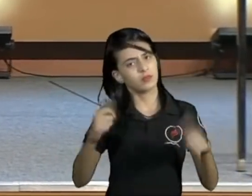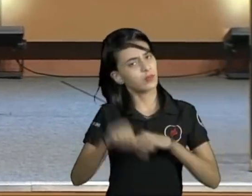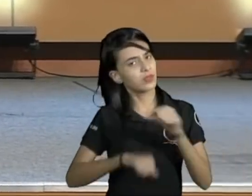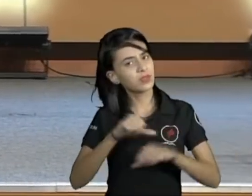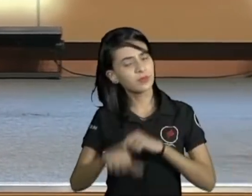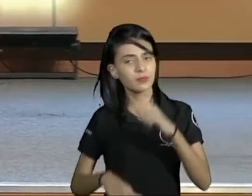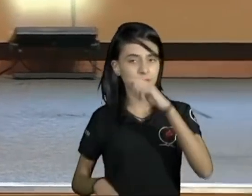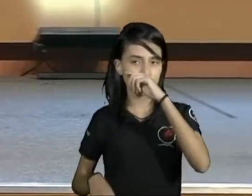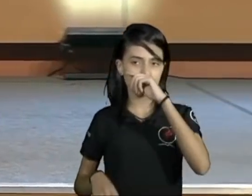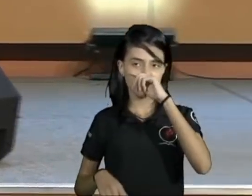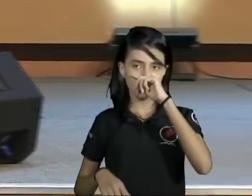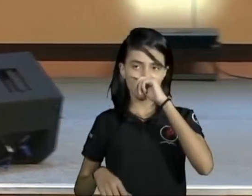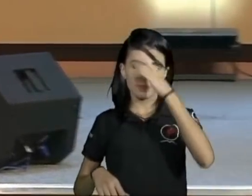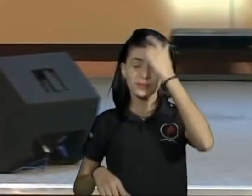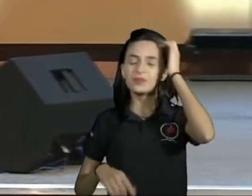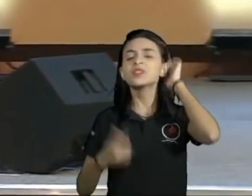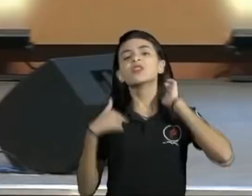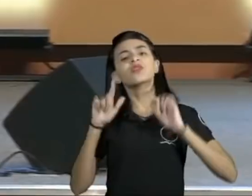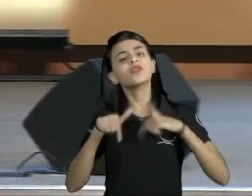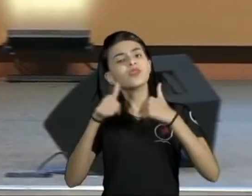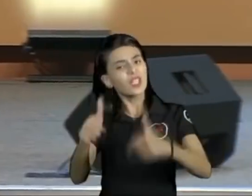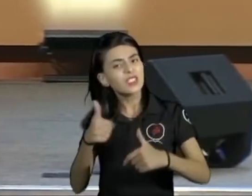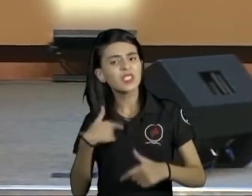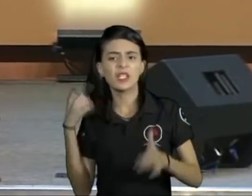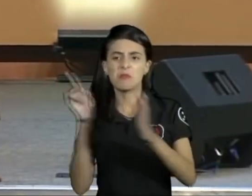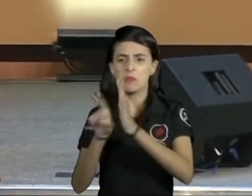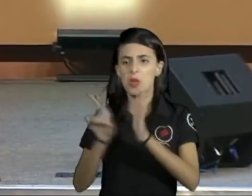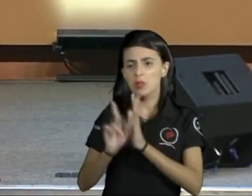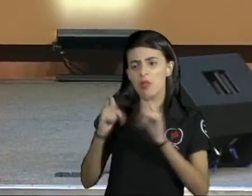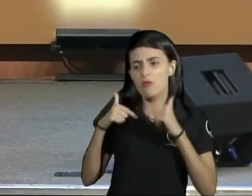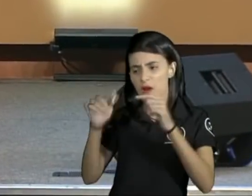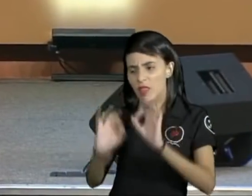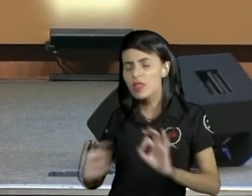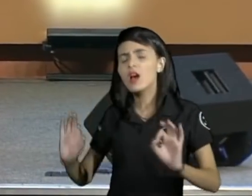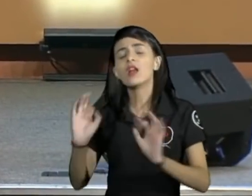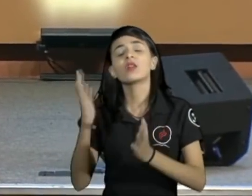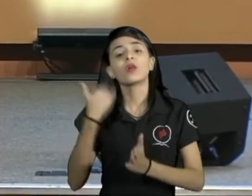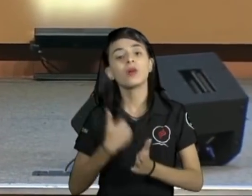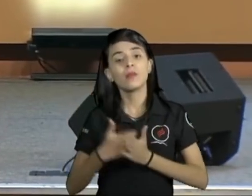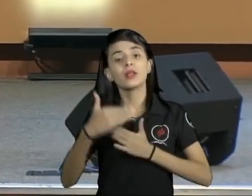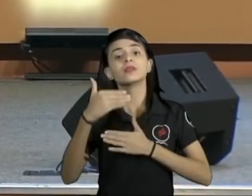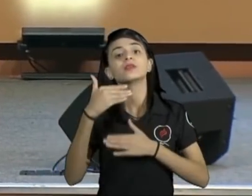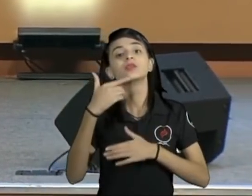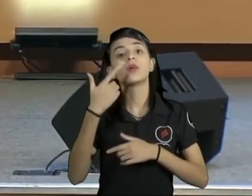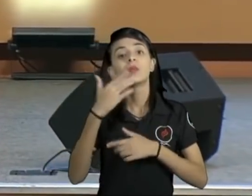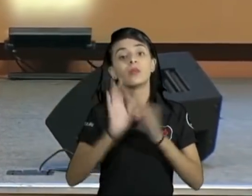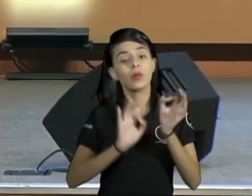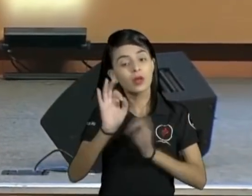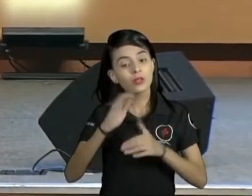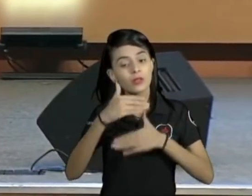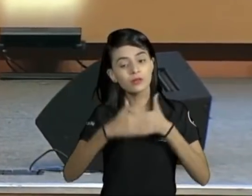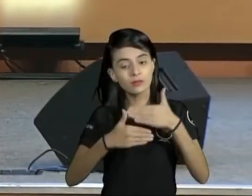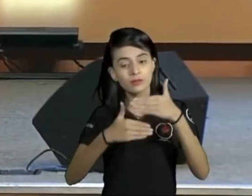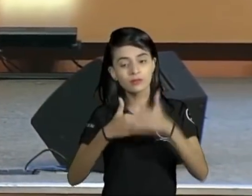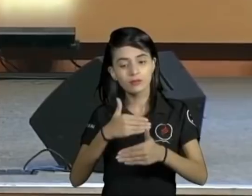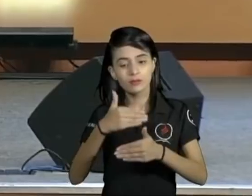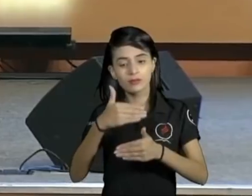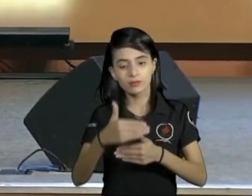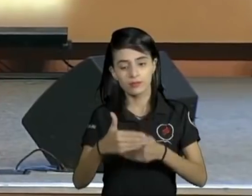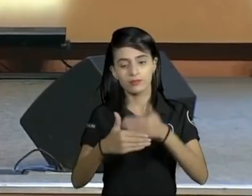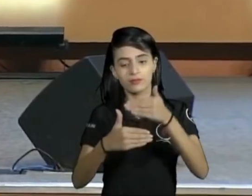eu vou fazer o que eu não faço com aquelas perguntas então começa um processo que nunca termina